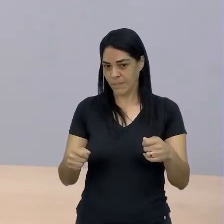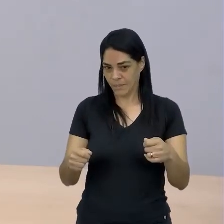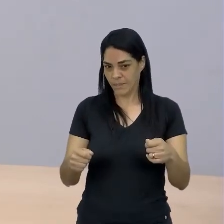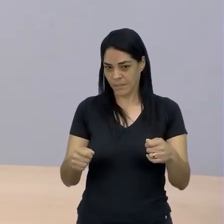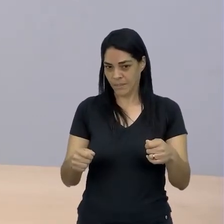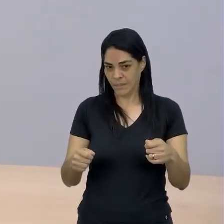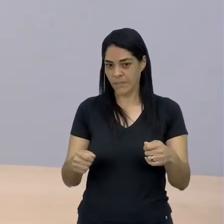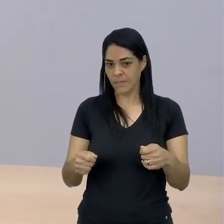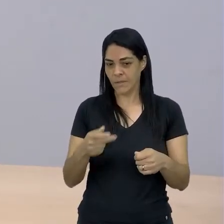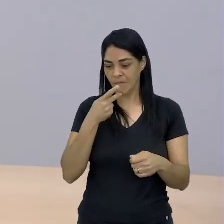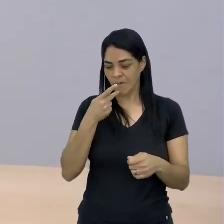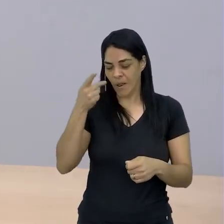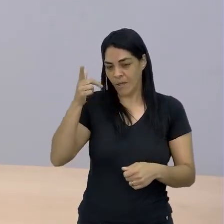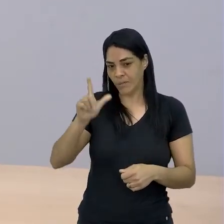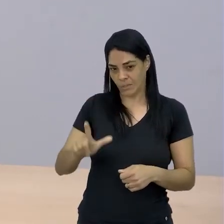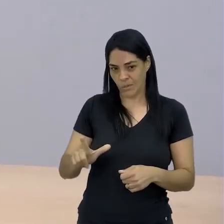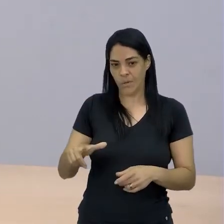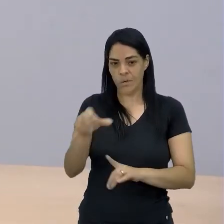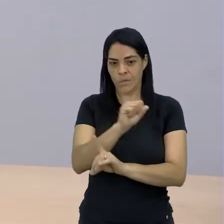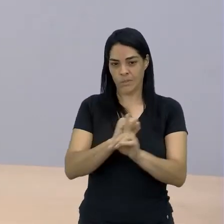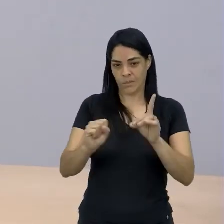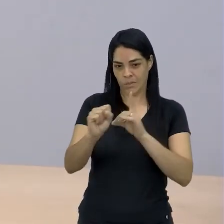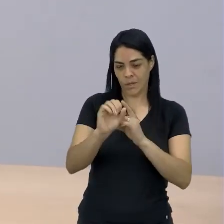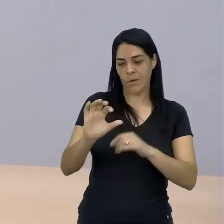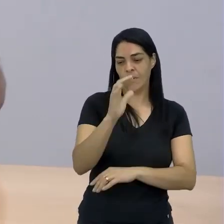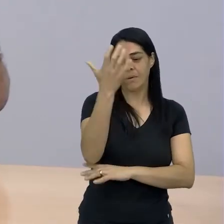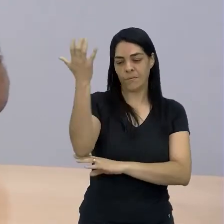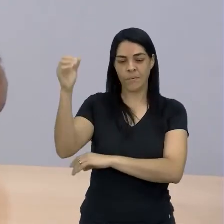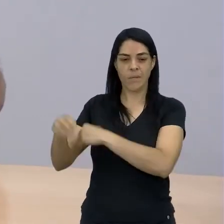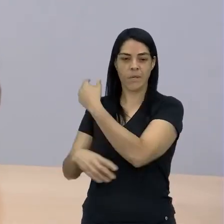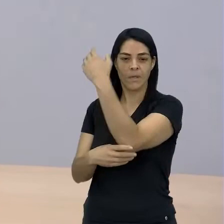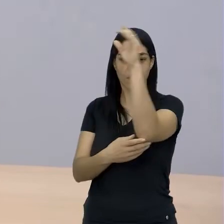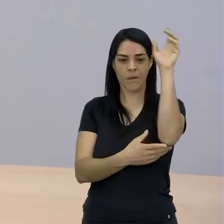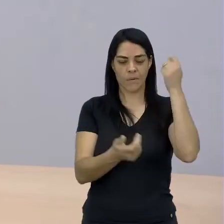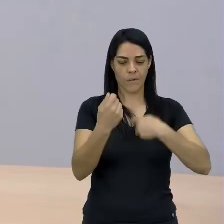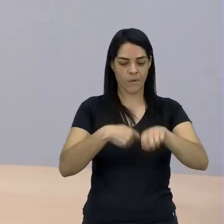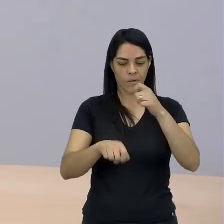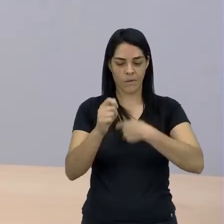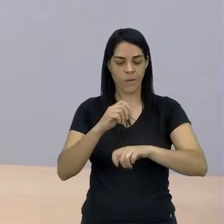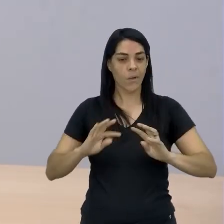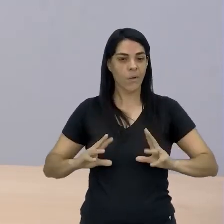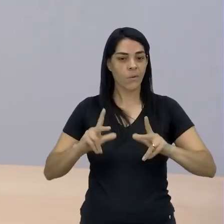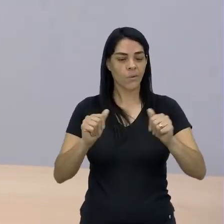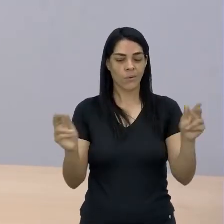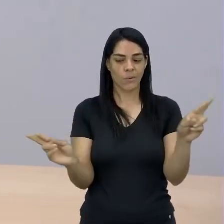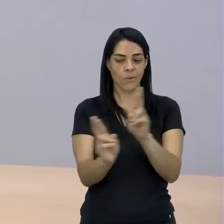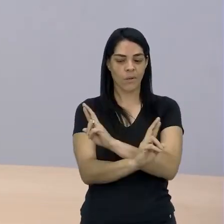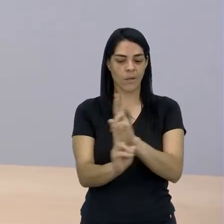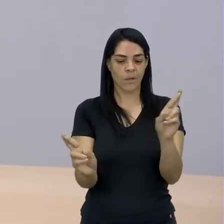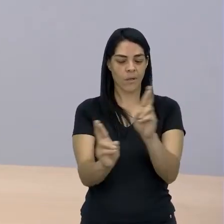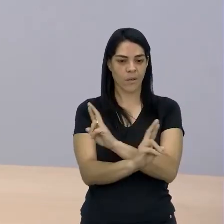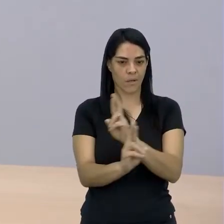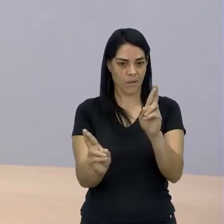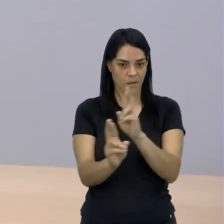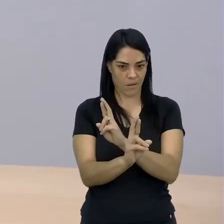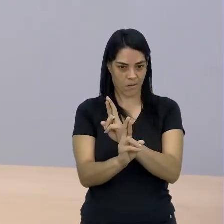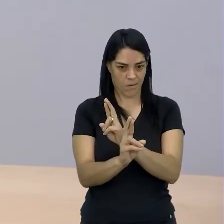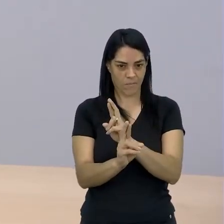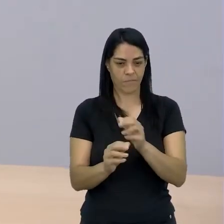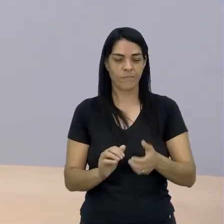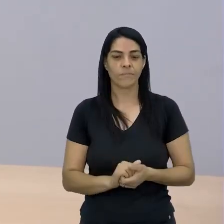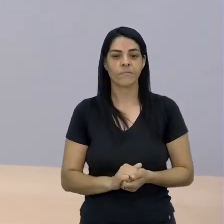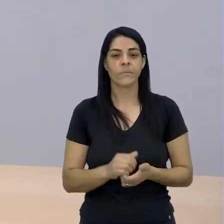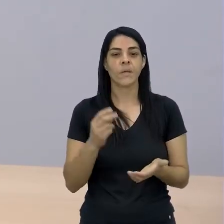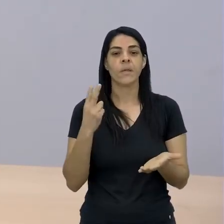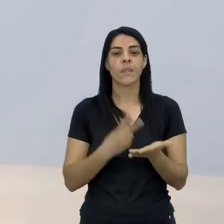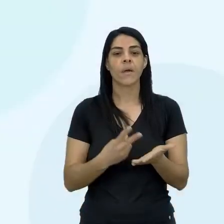né? Social, ambiental e econômico estão todos alicerçados numa mesma estrutura.